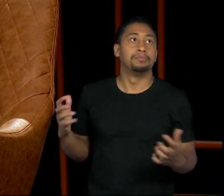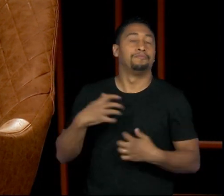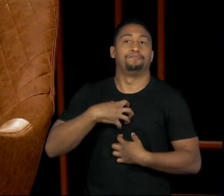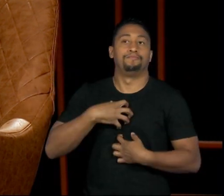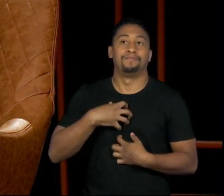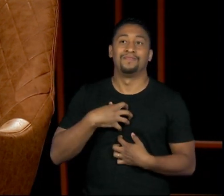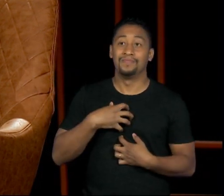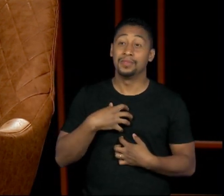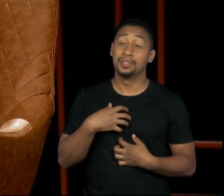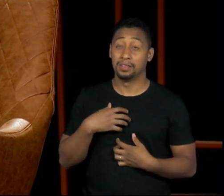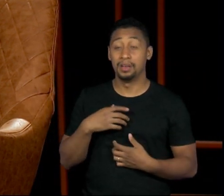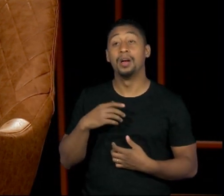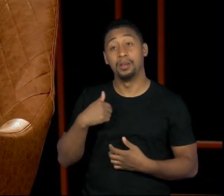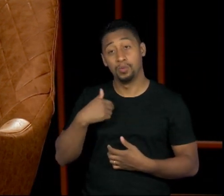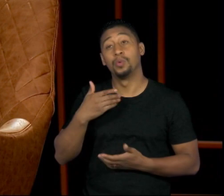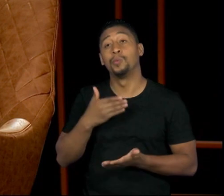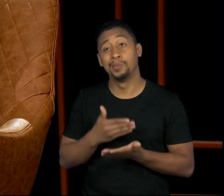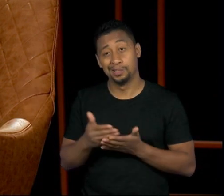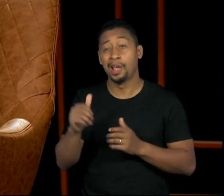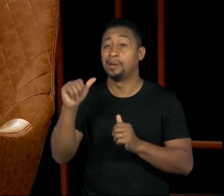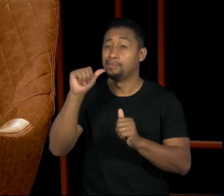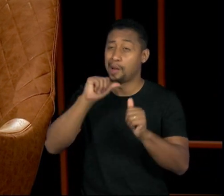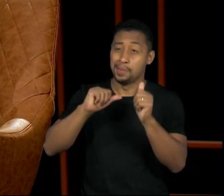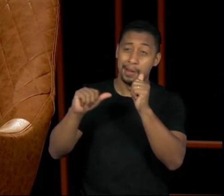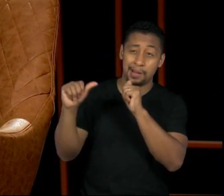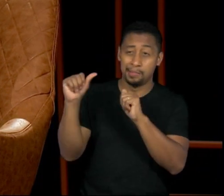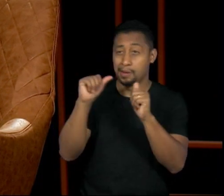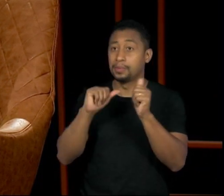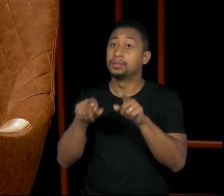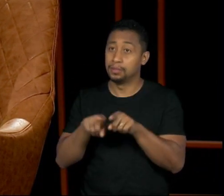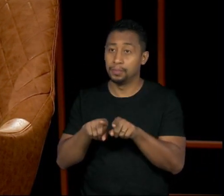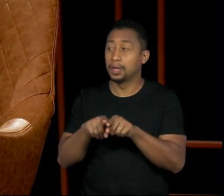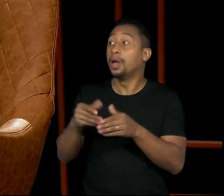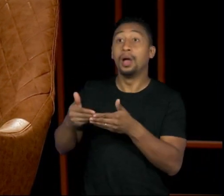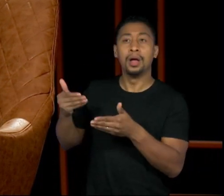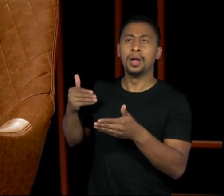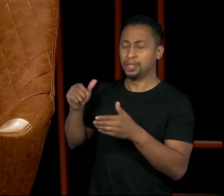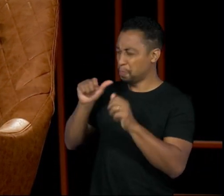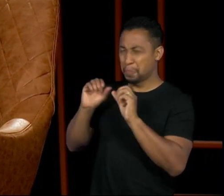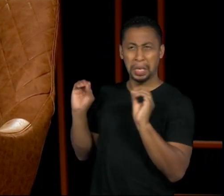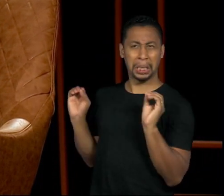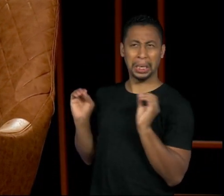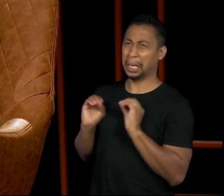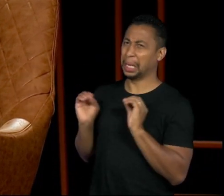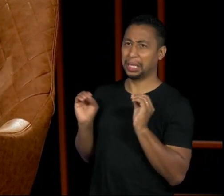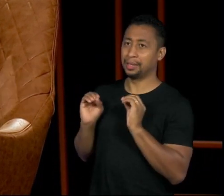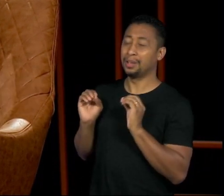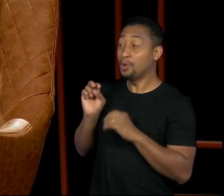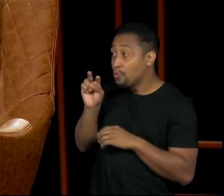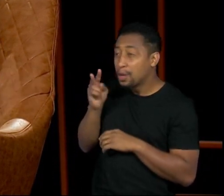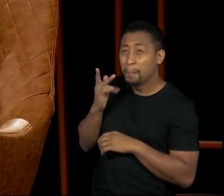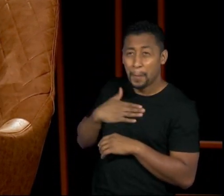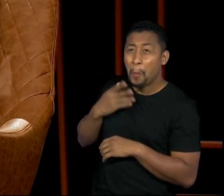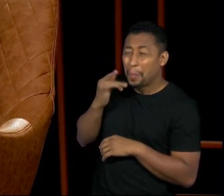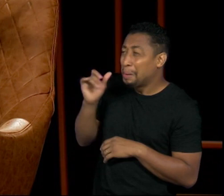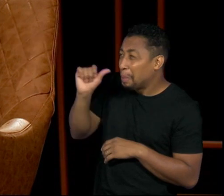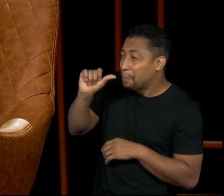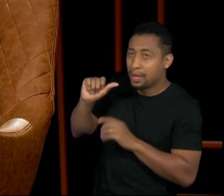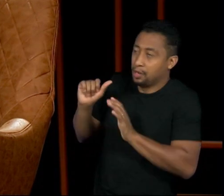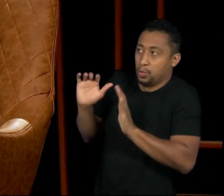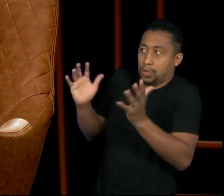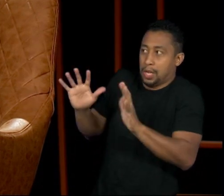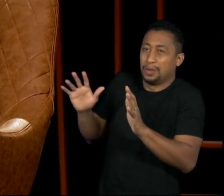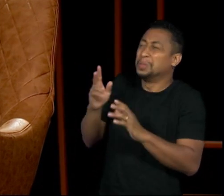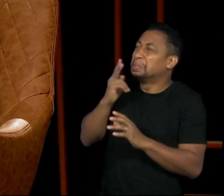eu começo a beber muito compulsivamente. Porque até aquele momento eu não bebia nada. Eu fui uma adolescente que não bebeu nada, cigarro, nada, nada,